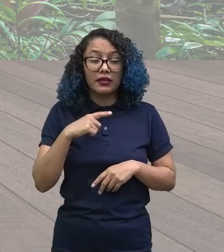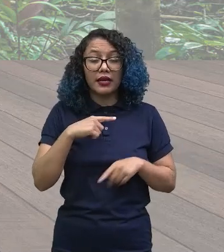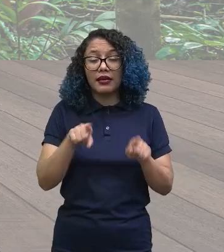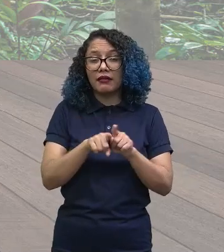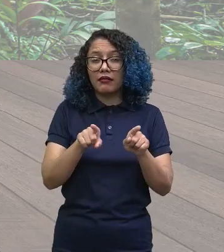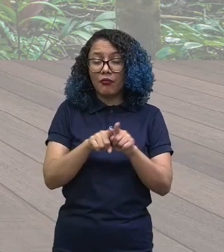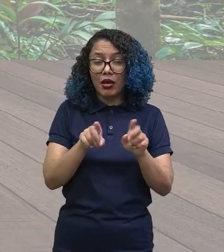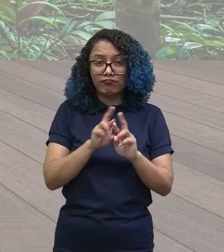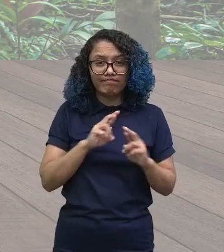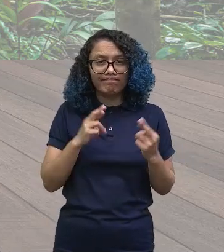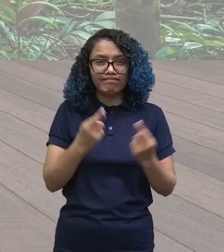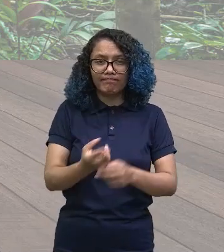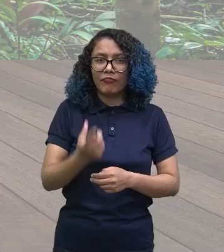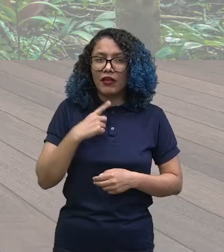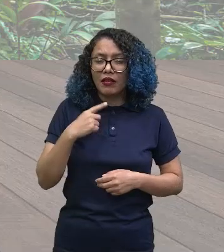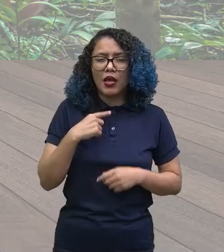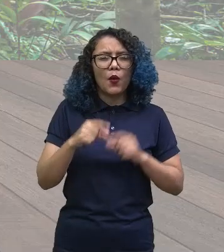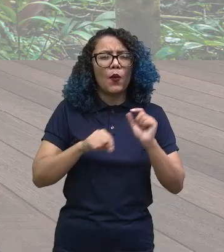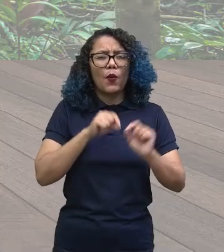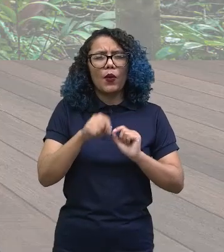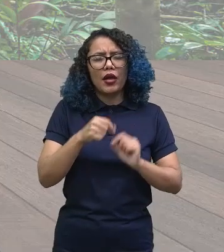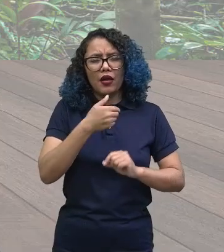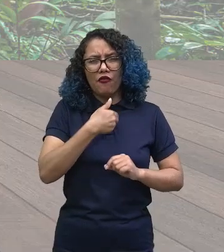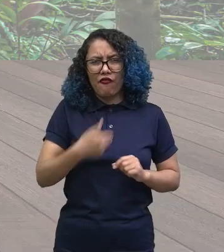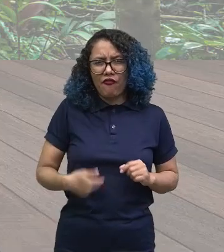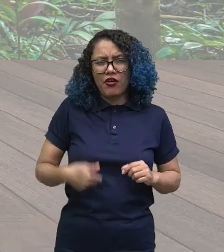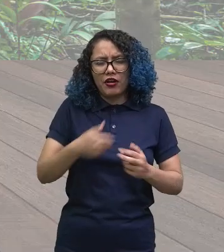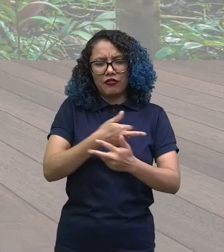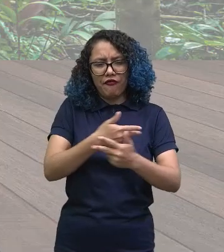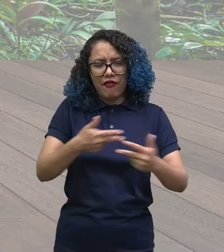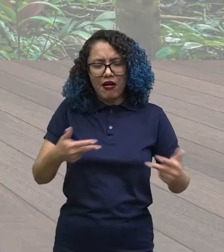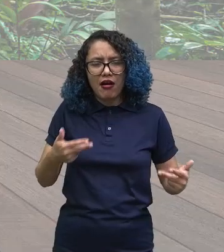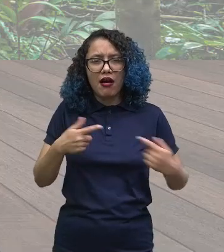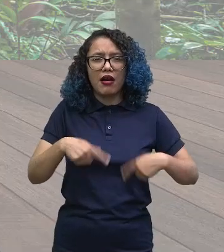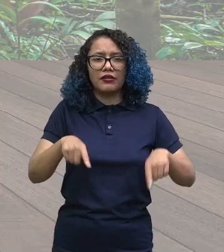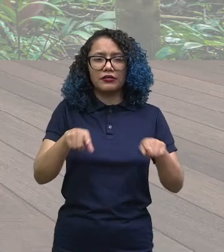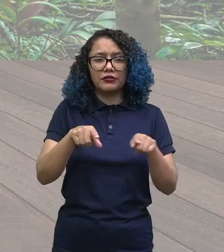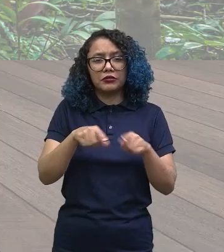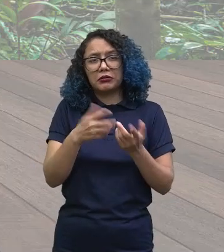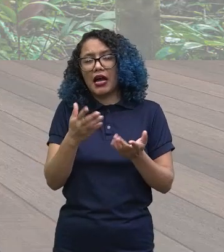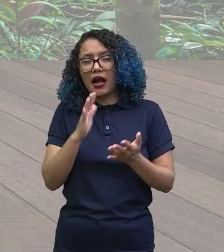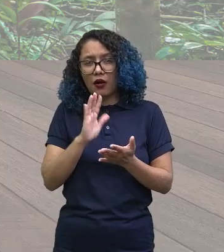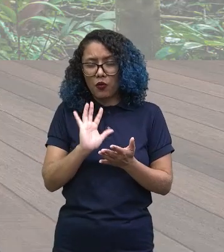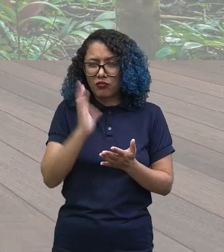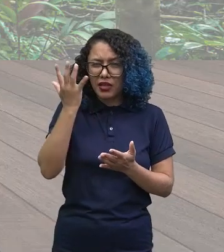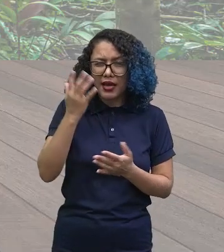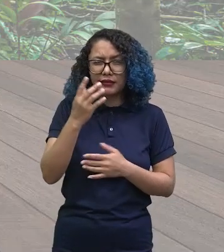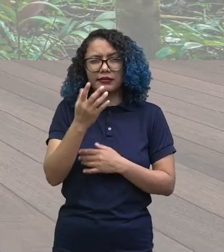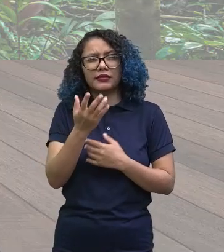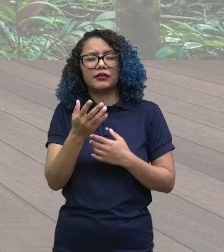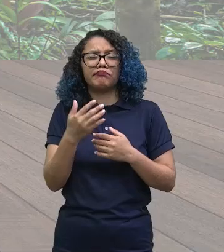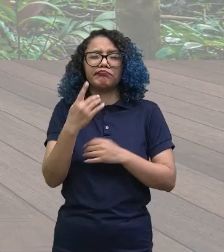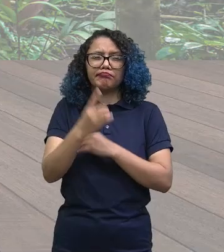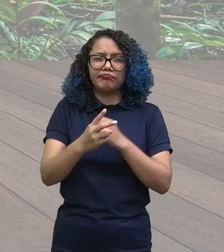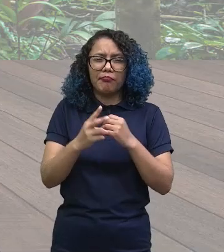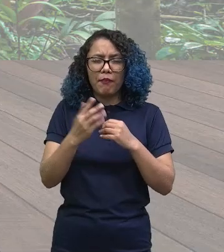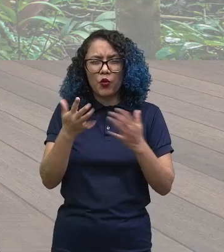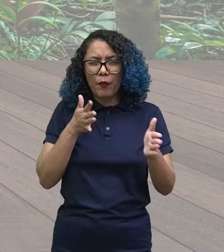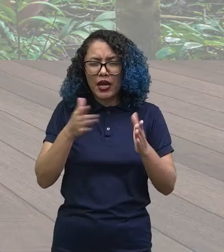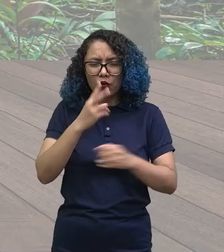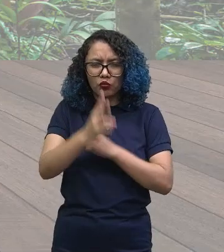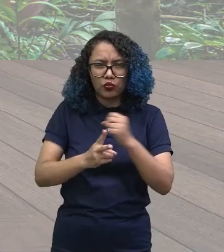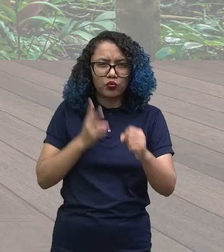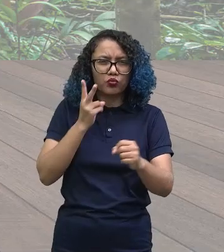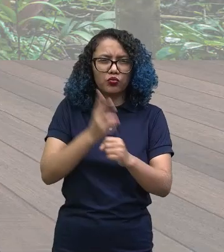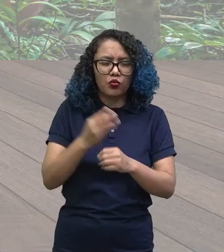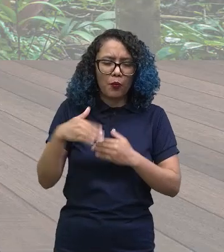reuniões, entre os governos, reuniões que são aí bianuais, para conversar sobre,